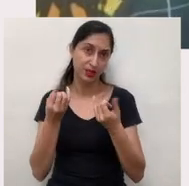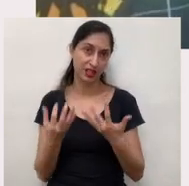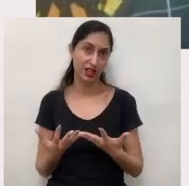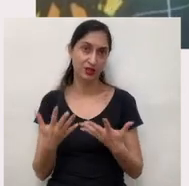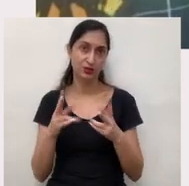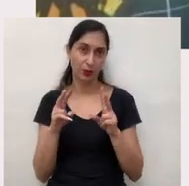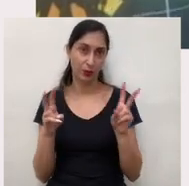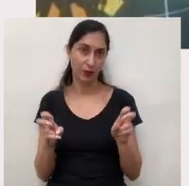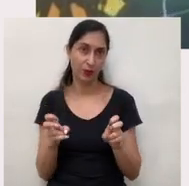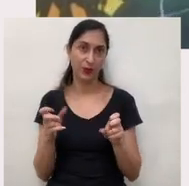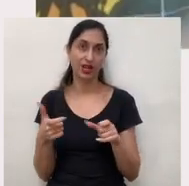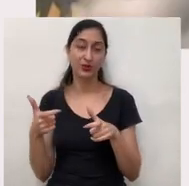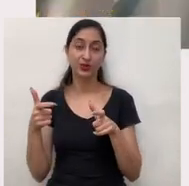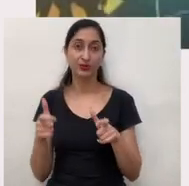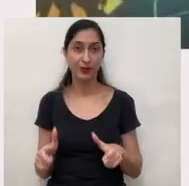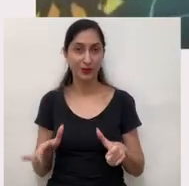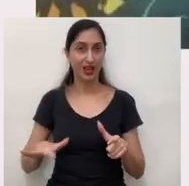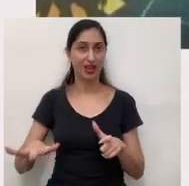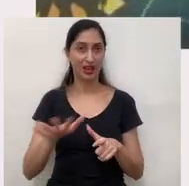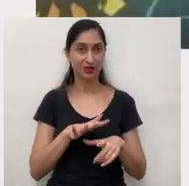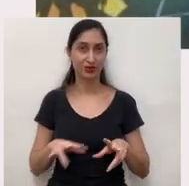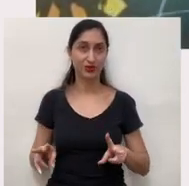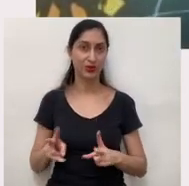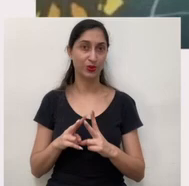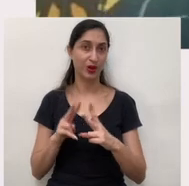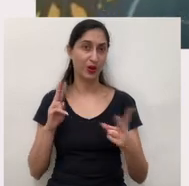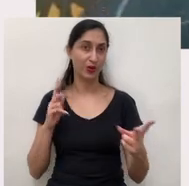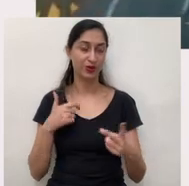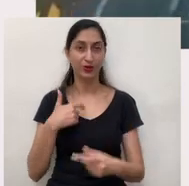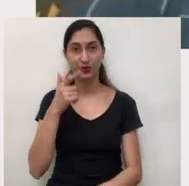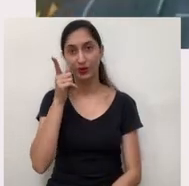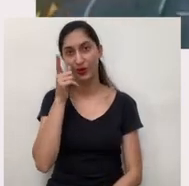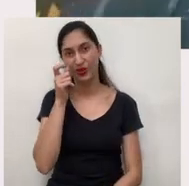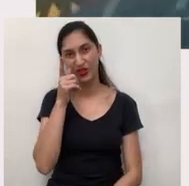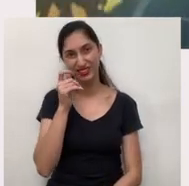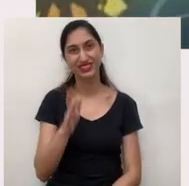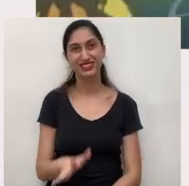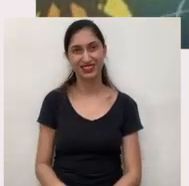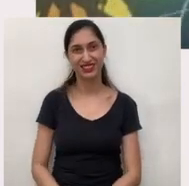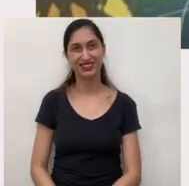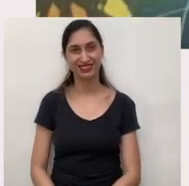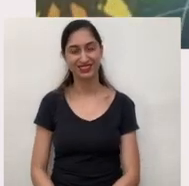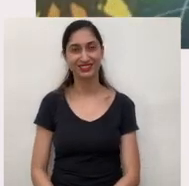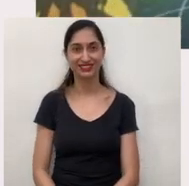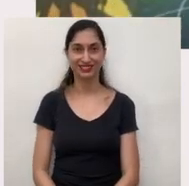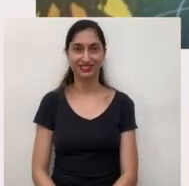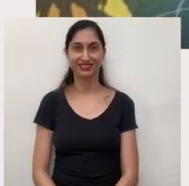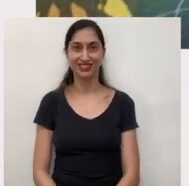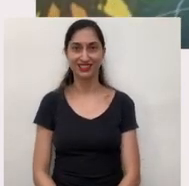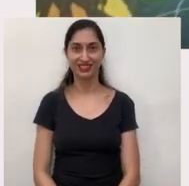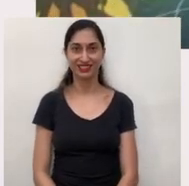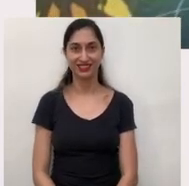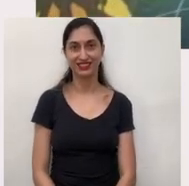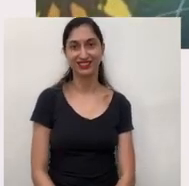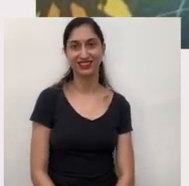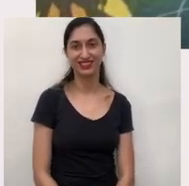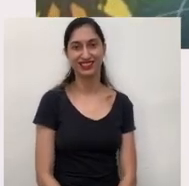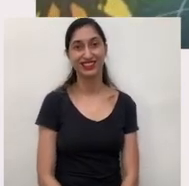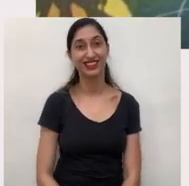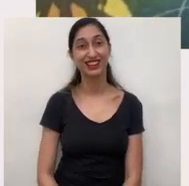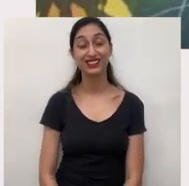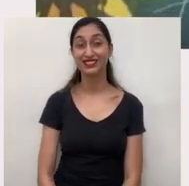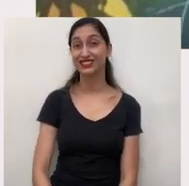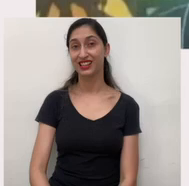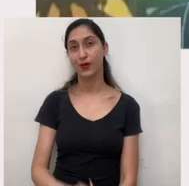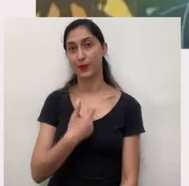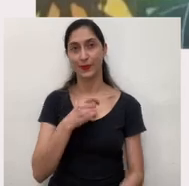pouco sobre essa superfície do digital, eu fiquei uhum. muito curiosa com isso. Pois é, isso foi uma coisa que estava aqui na minha colinha, eu